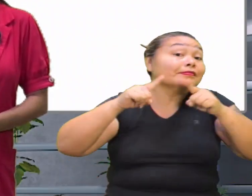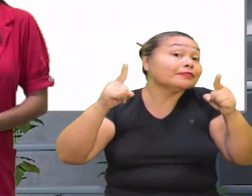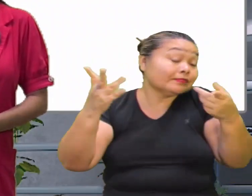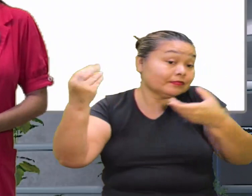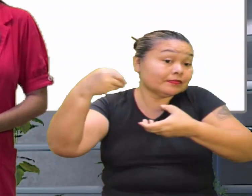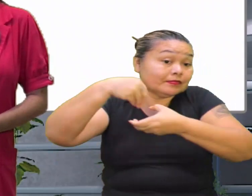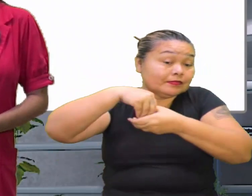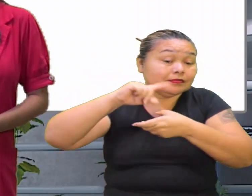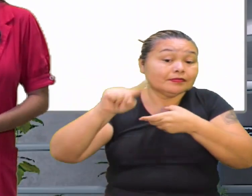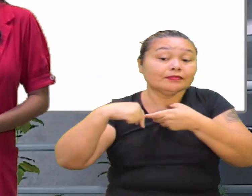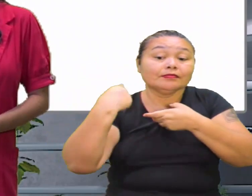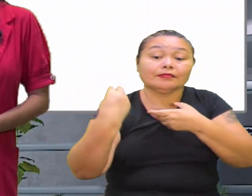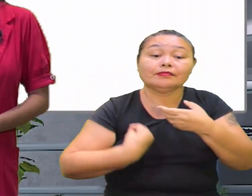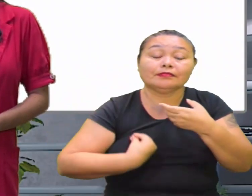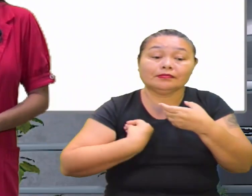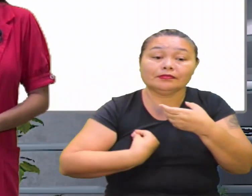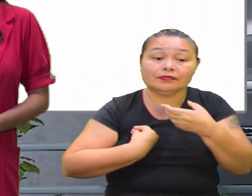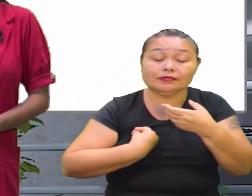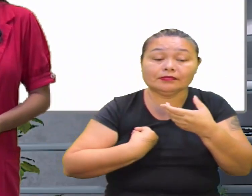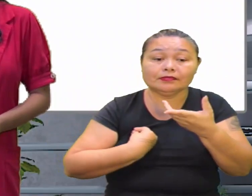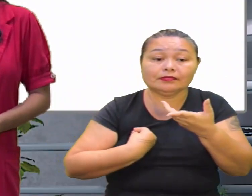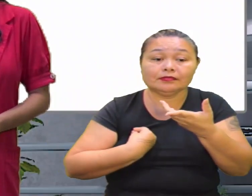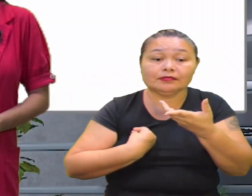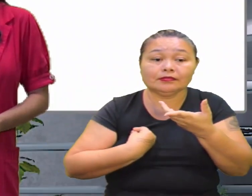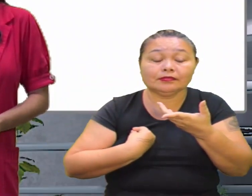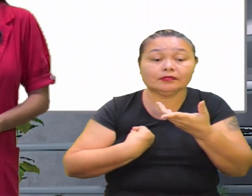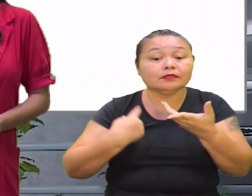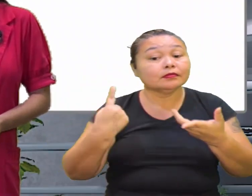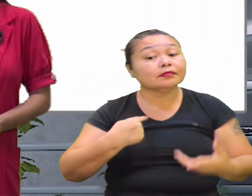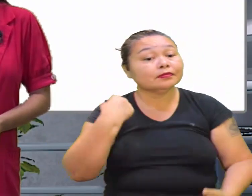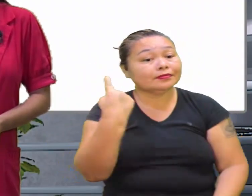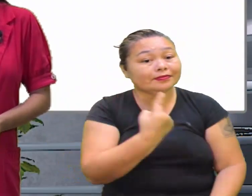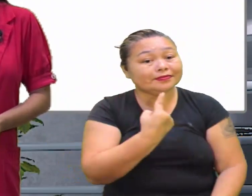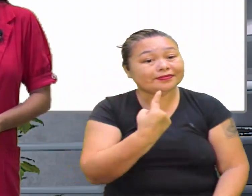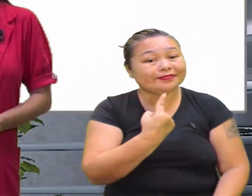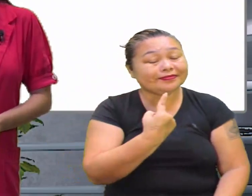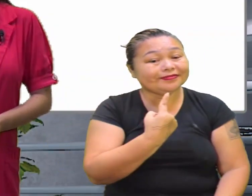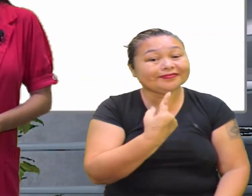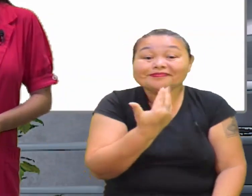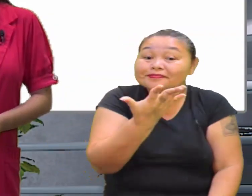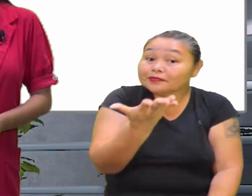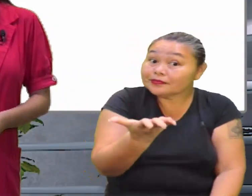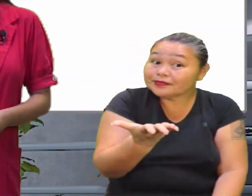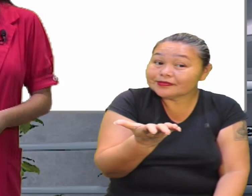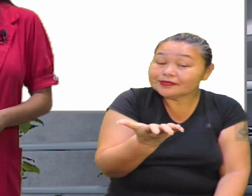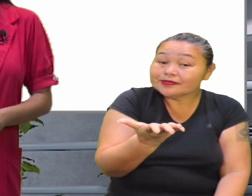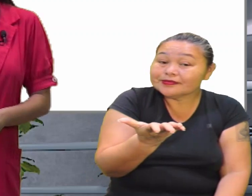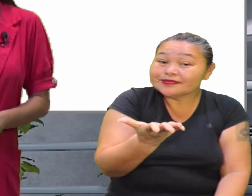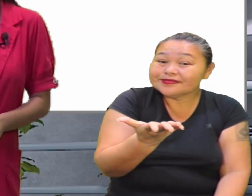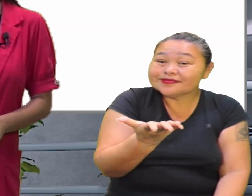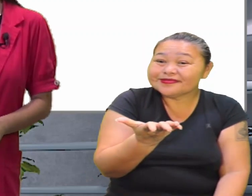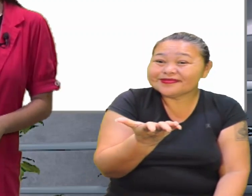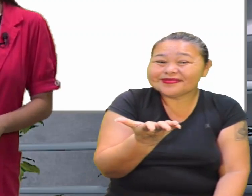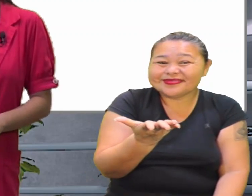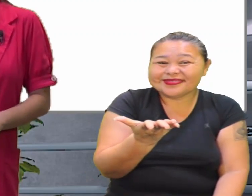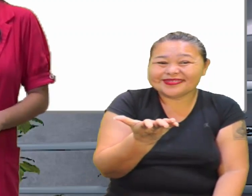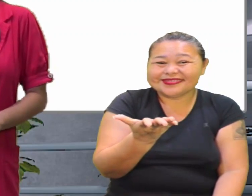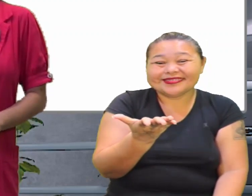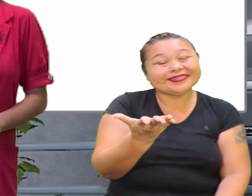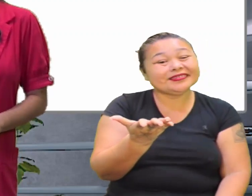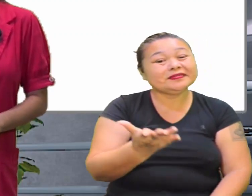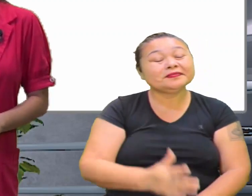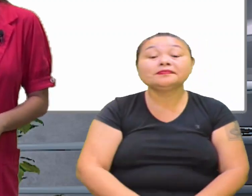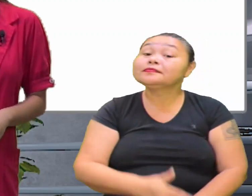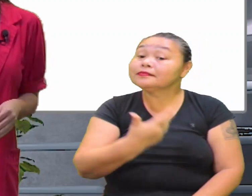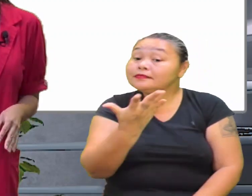faz parte da nossa vivência, faz parte da nossa, do que nós somos. Aí, então, pessoal.